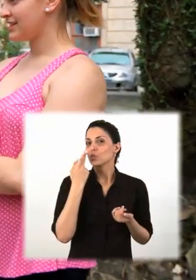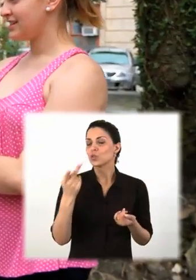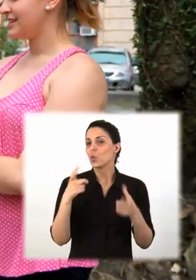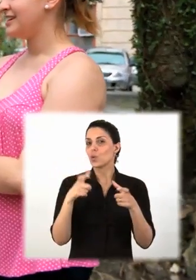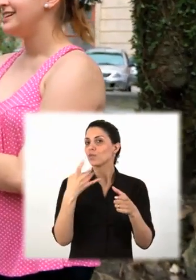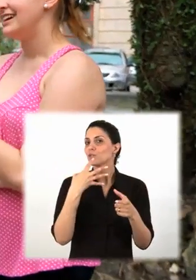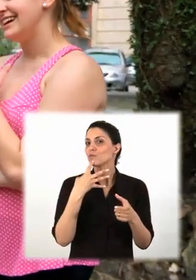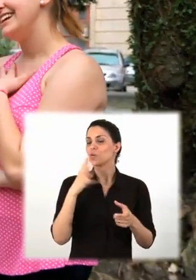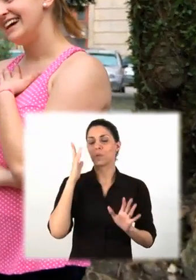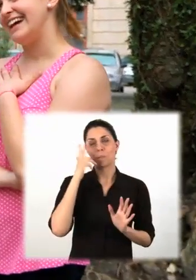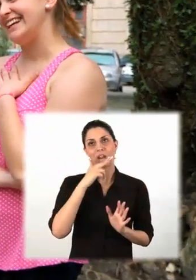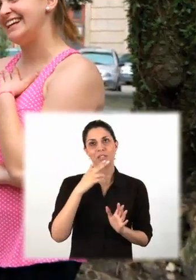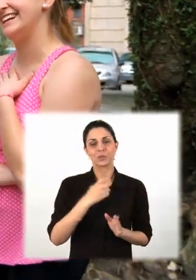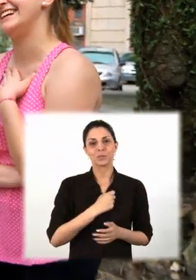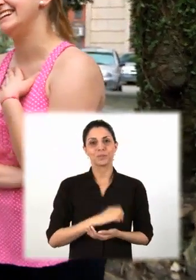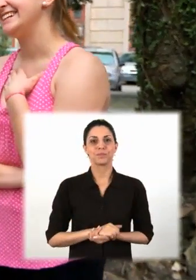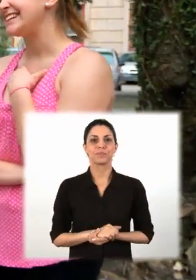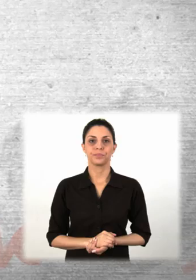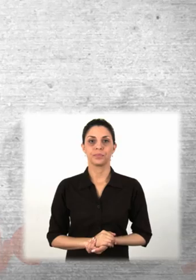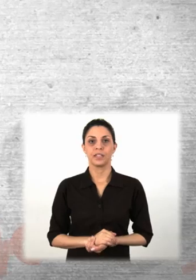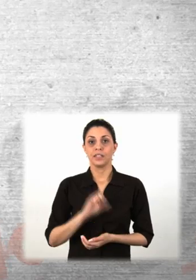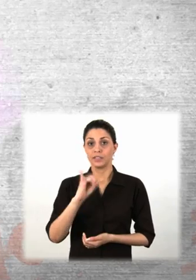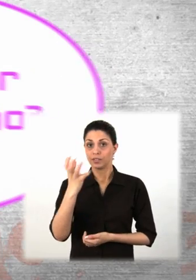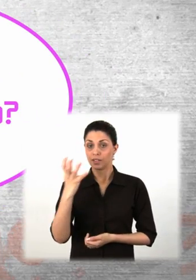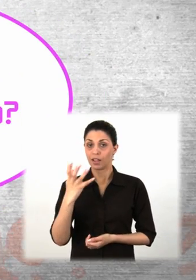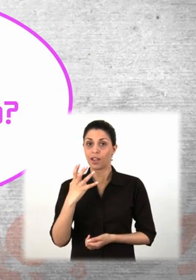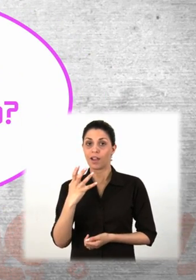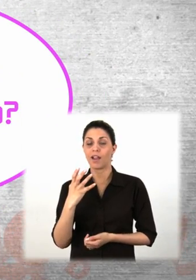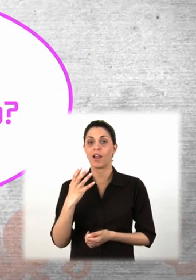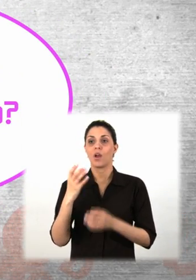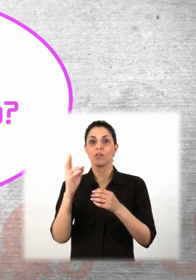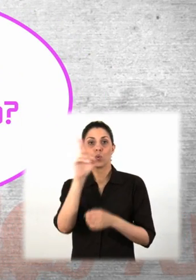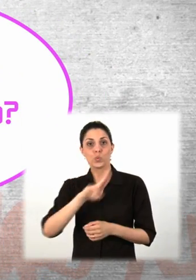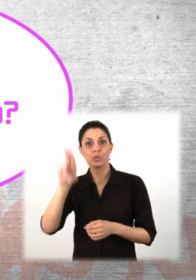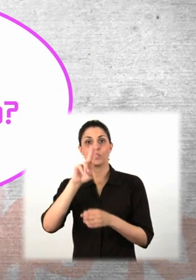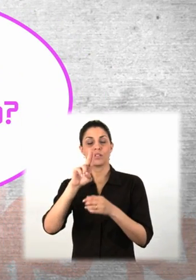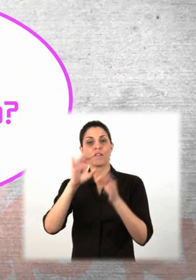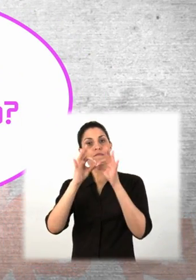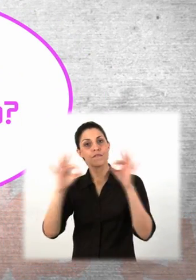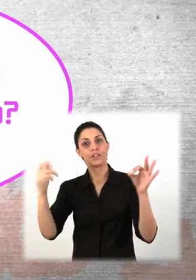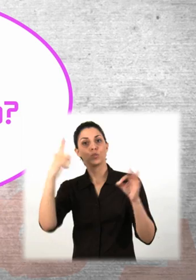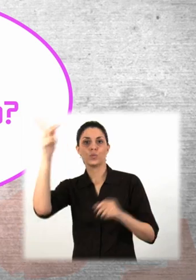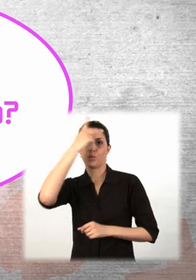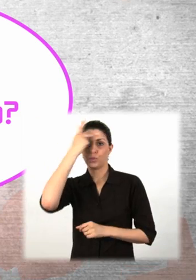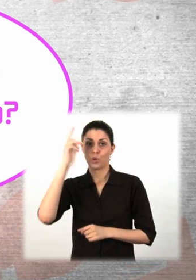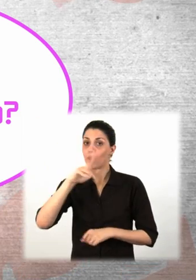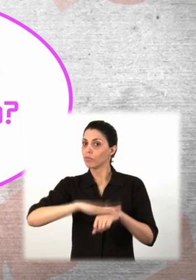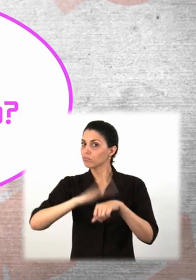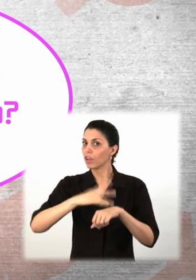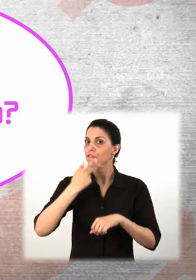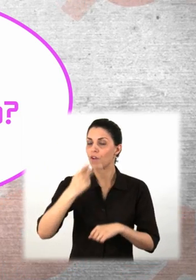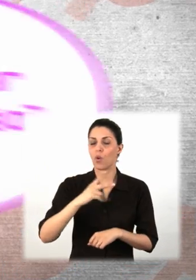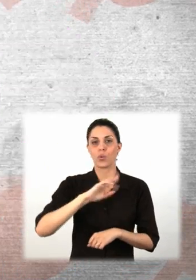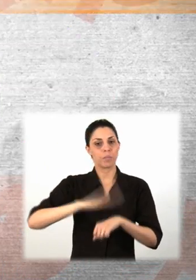faz ideia. Ai, ai, ai. Eu acho que você não imagina. Quer usar uma citação de alguém em um texto em que você esteja escrevendo? Para